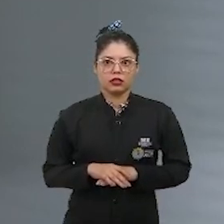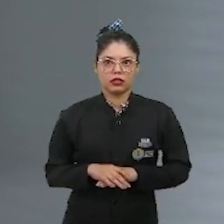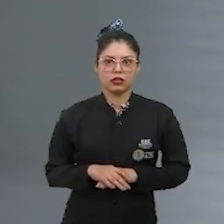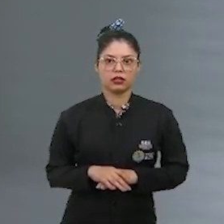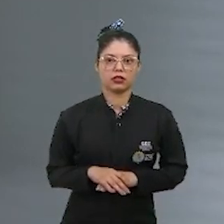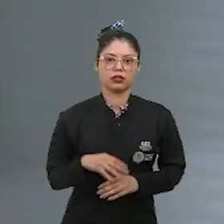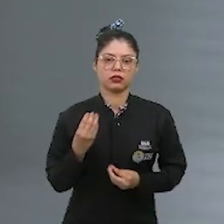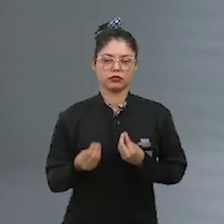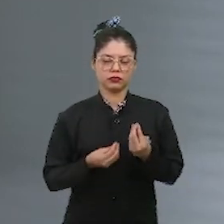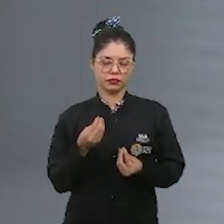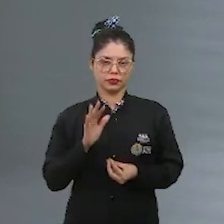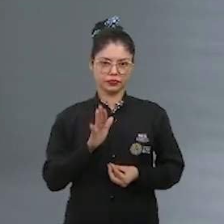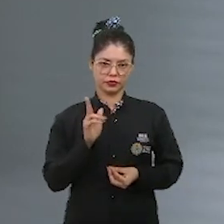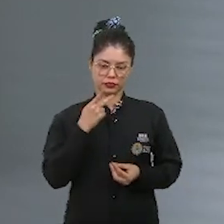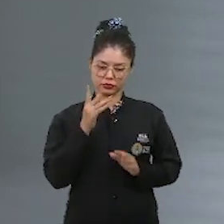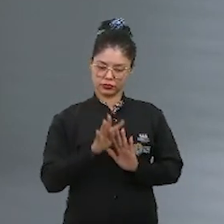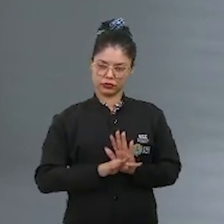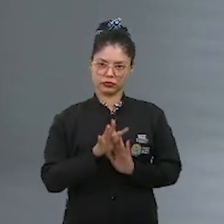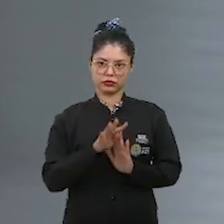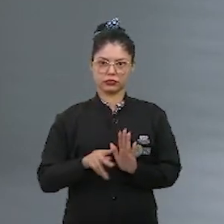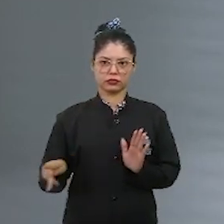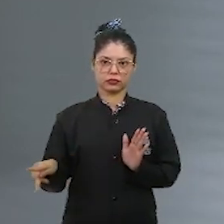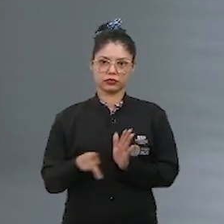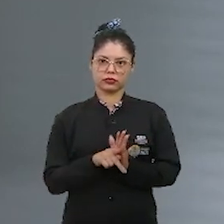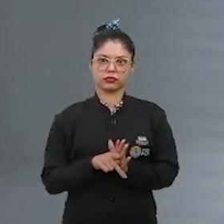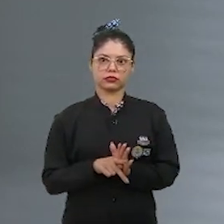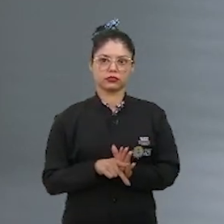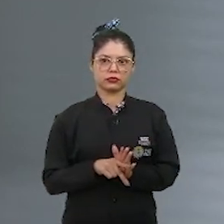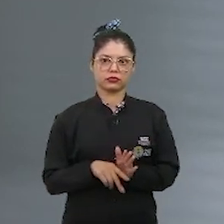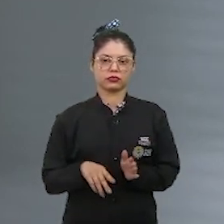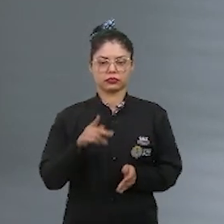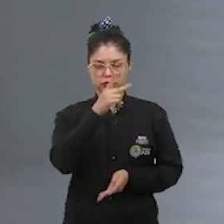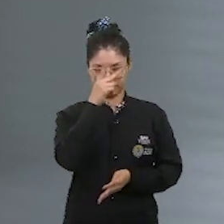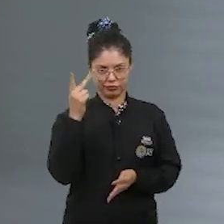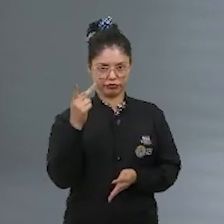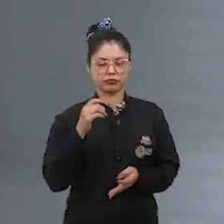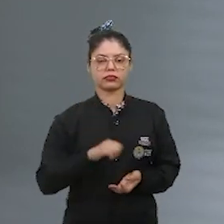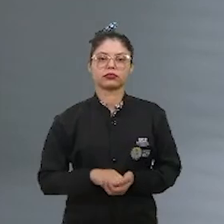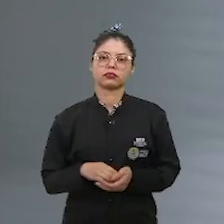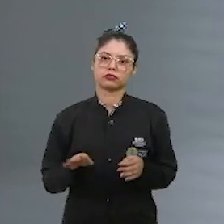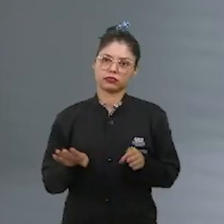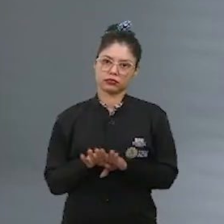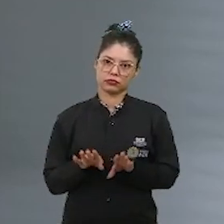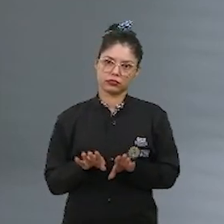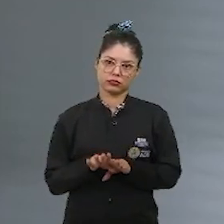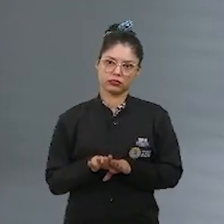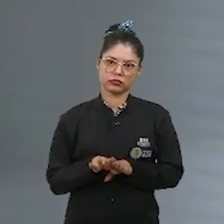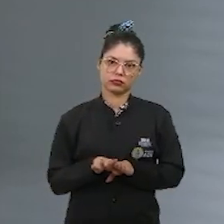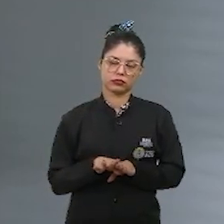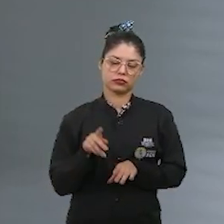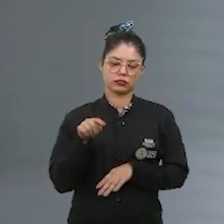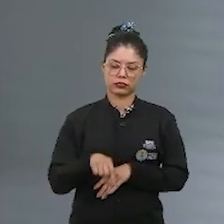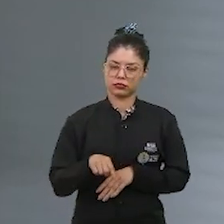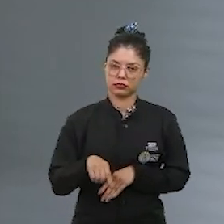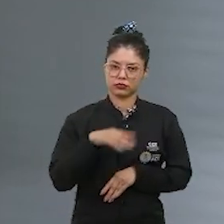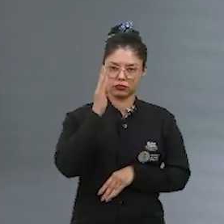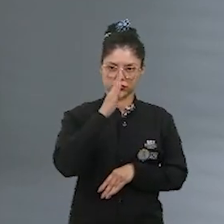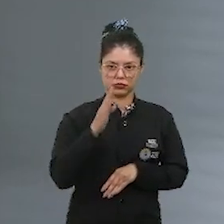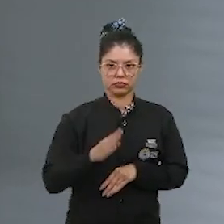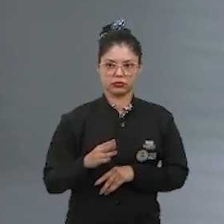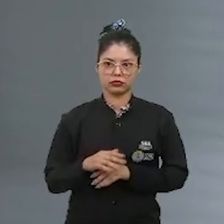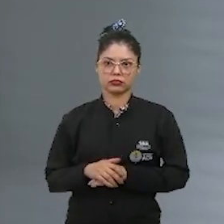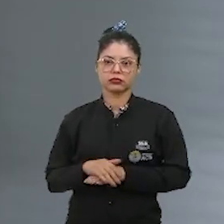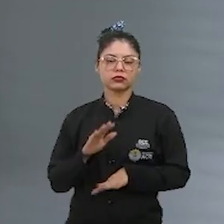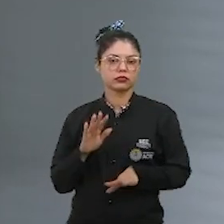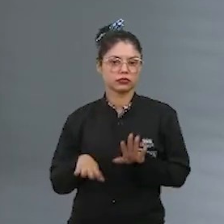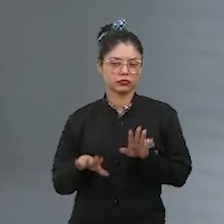poeticamente, como alguém já disse em um texto, os nossos próprios miseráveis, né? Nós temos as nossas próprias mazelas. E